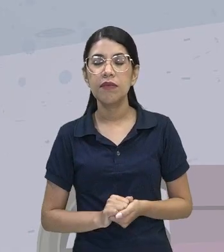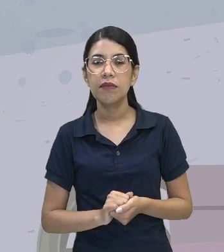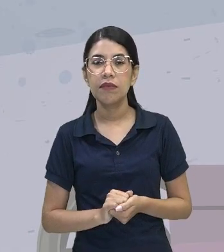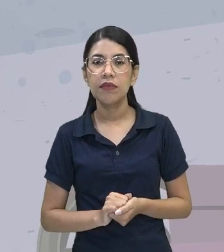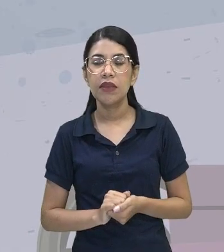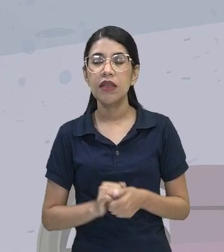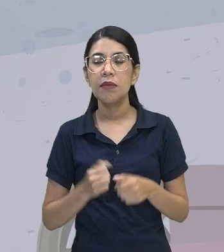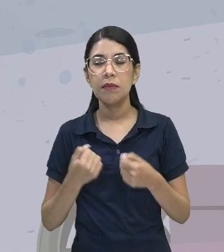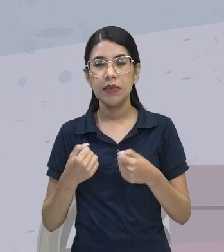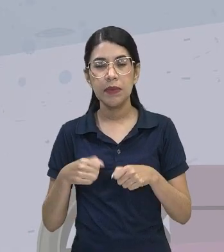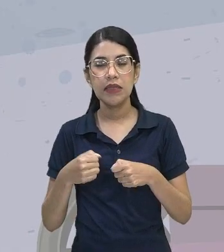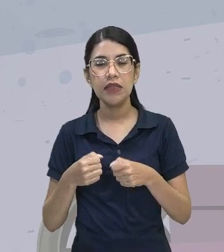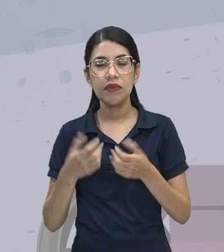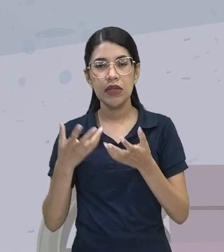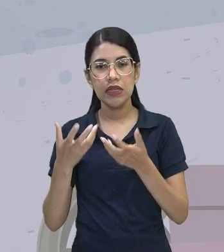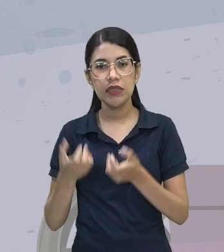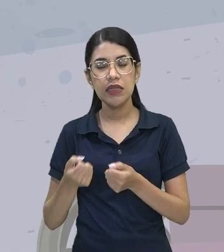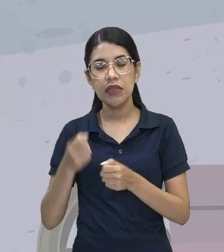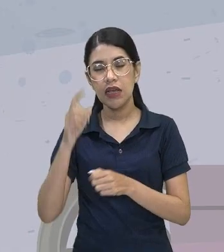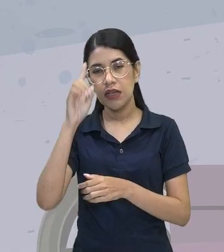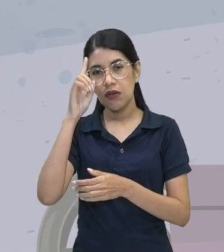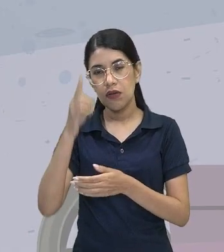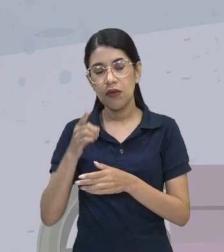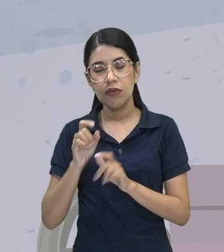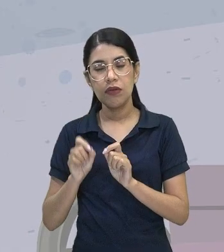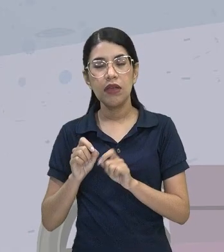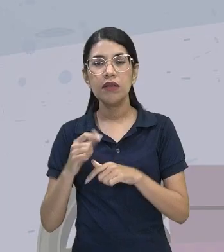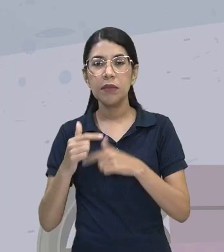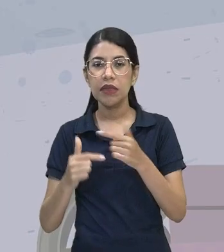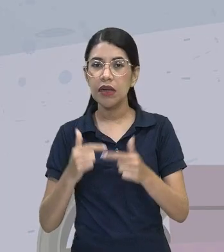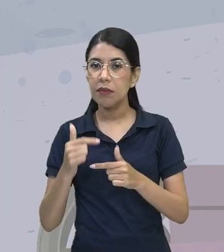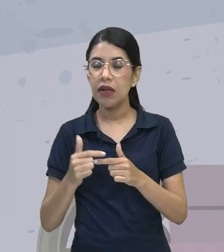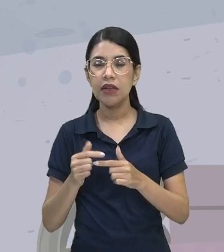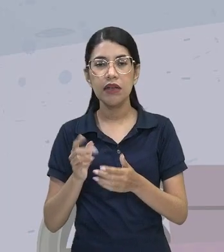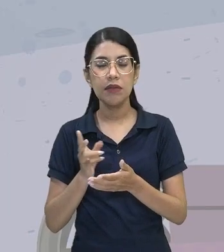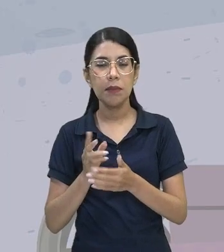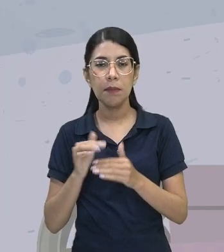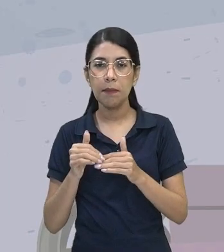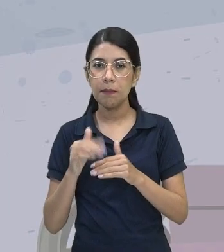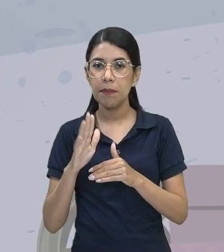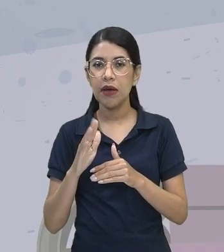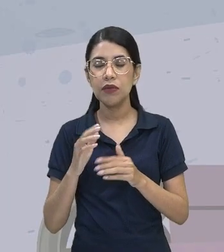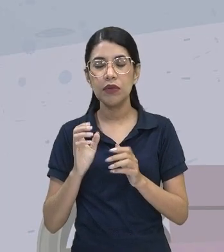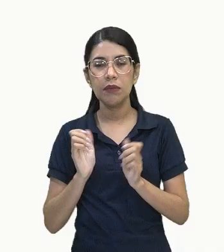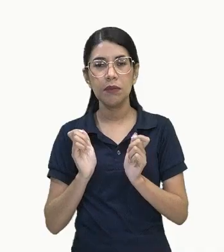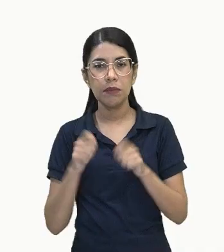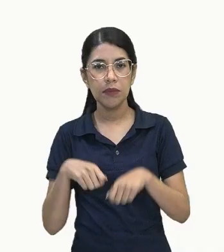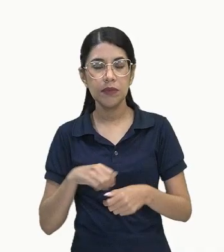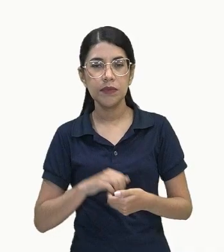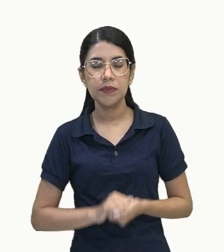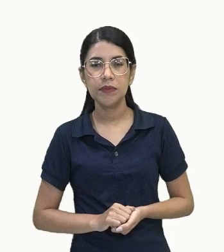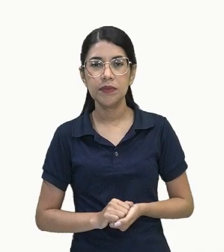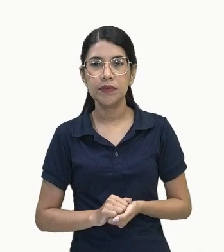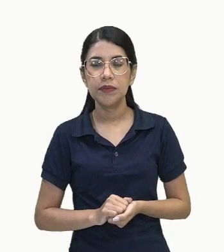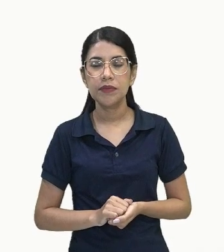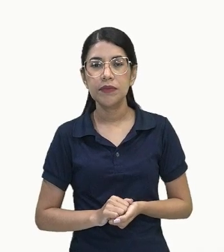do empregador de colocar o seu empregado para trabalhar o máximo possível. Vamos voltar com o texto, vamos